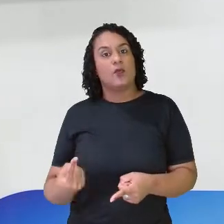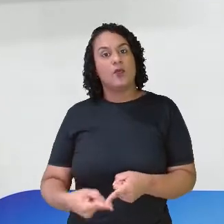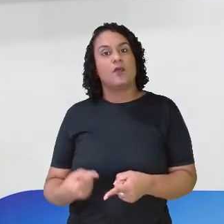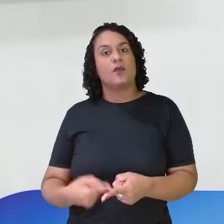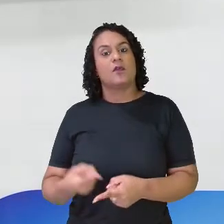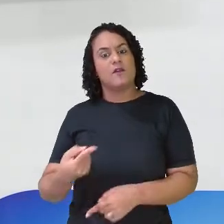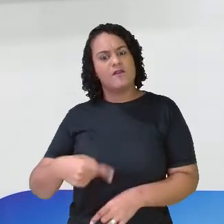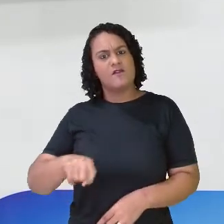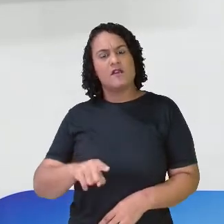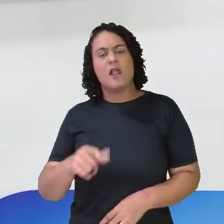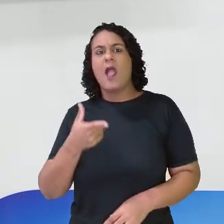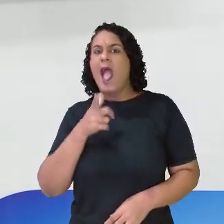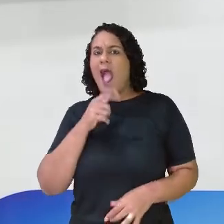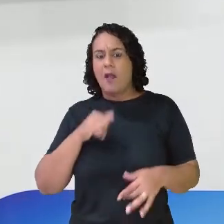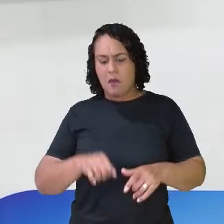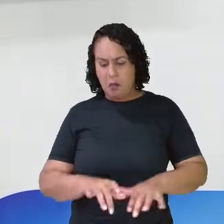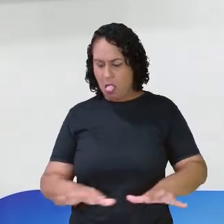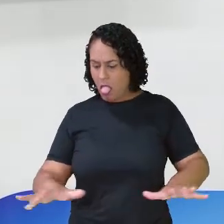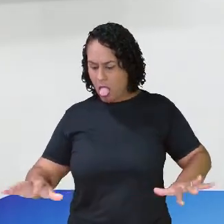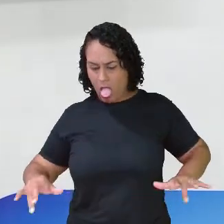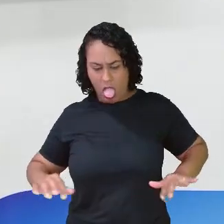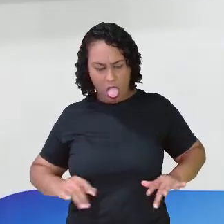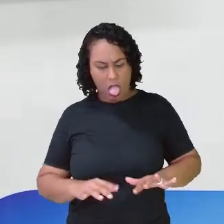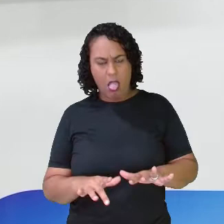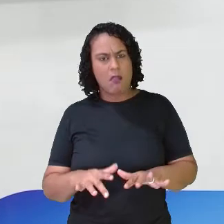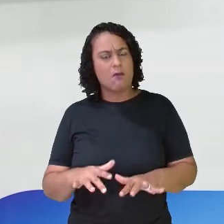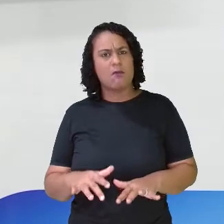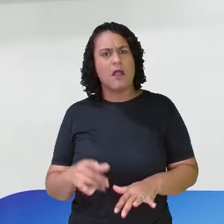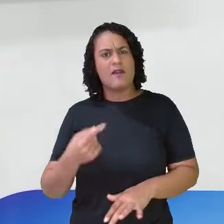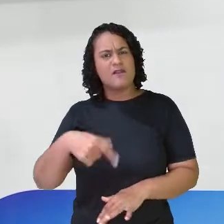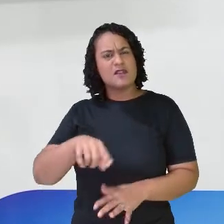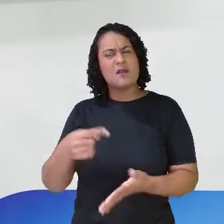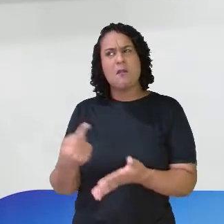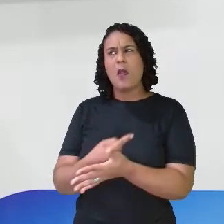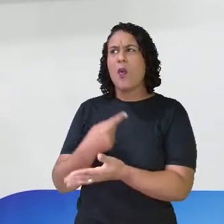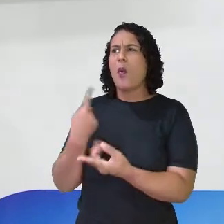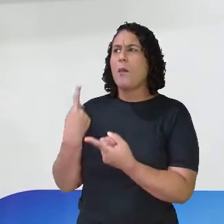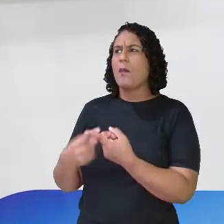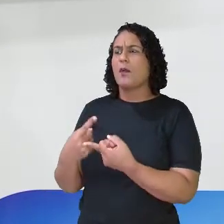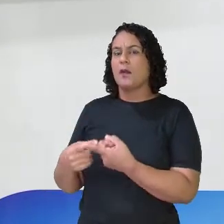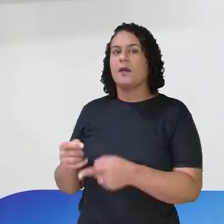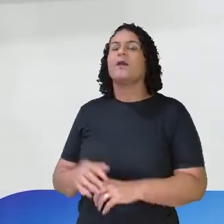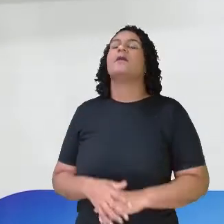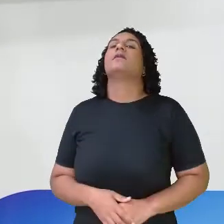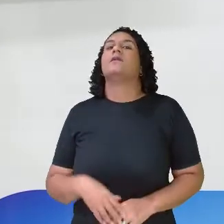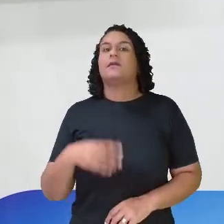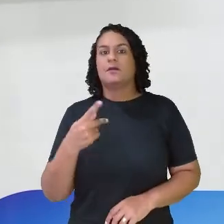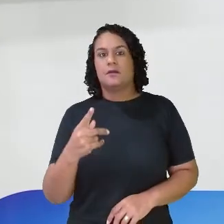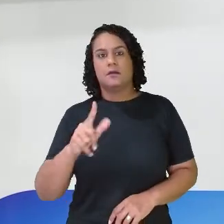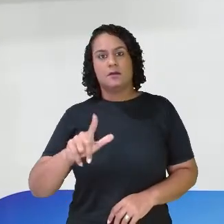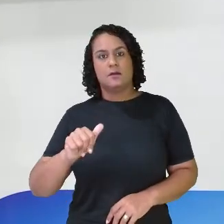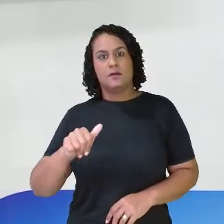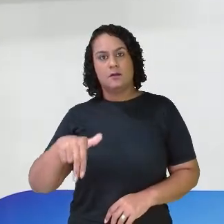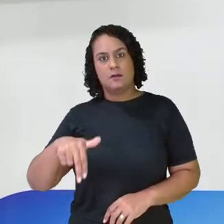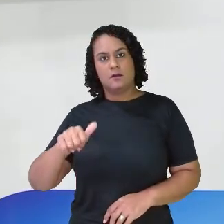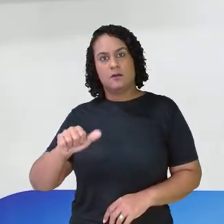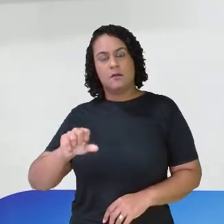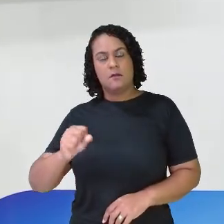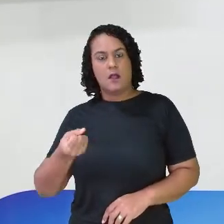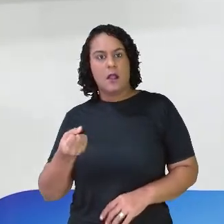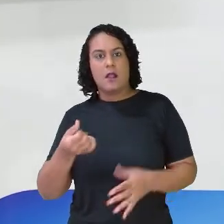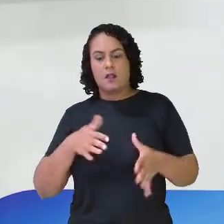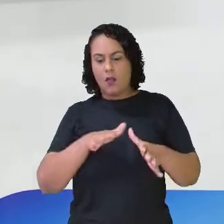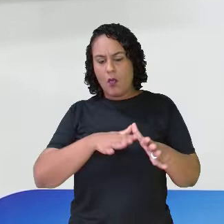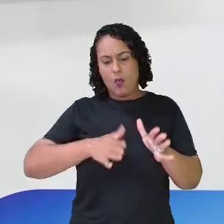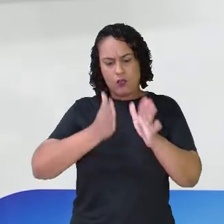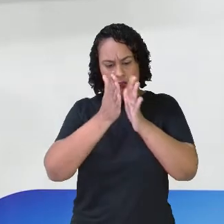vai molhar o chão inteiro. Oxe, professora, por quê? As figuras planas, elas não têm volume.